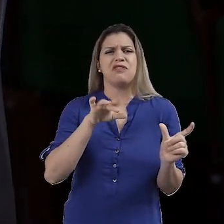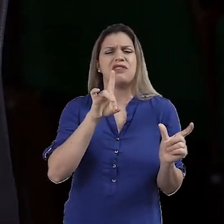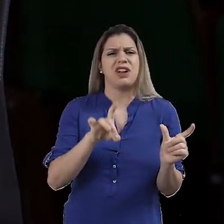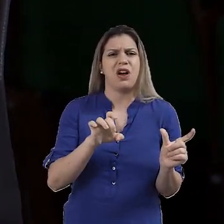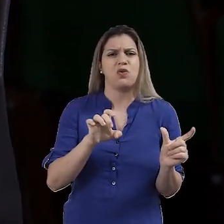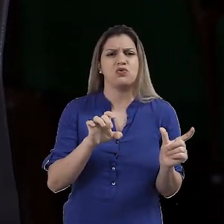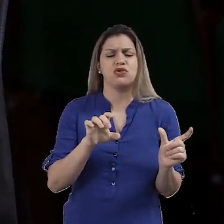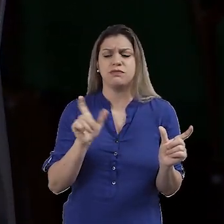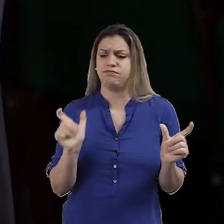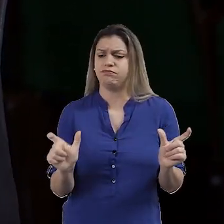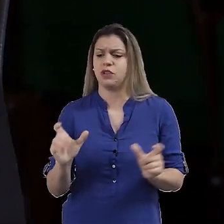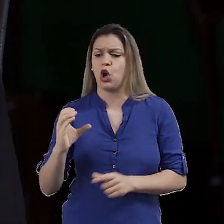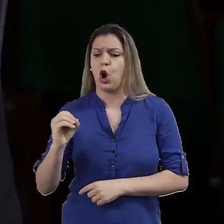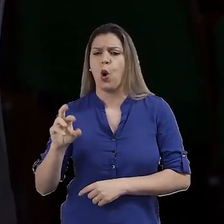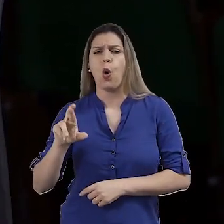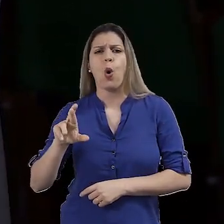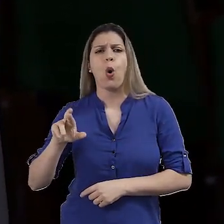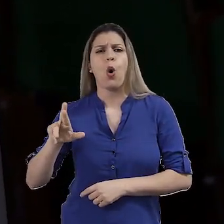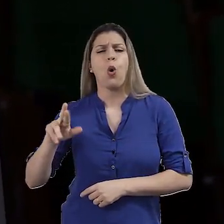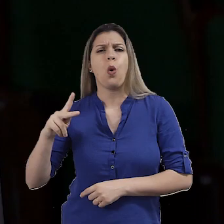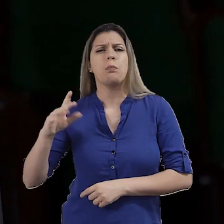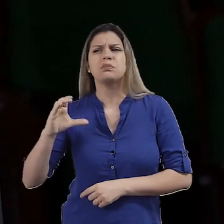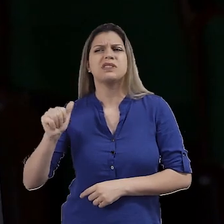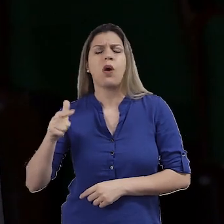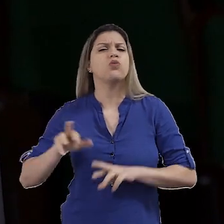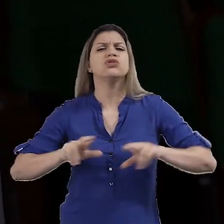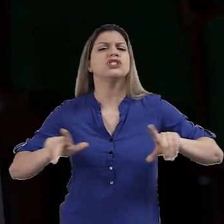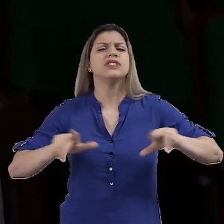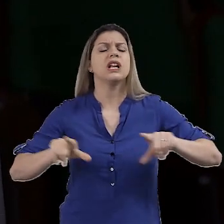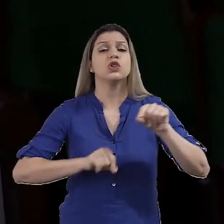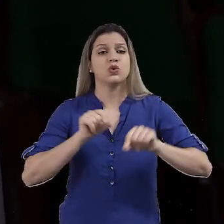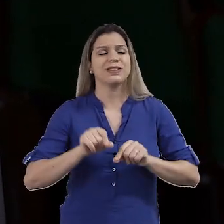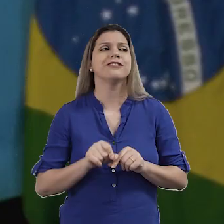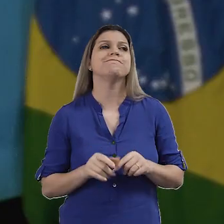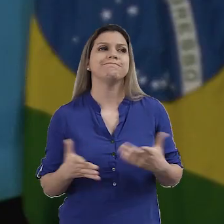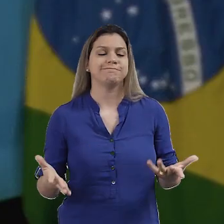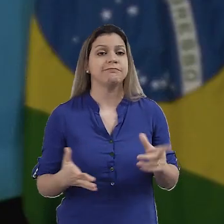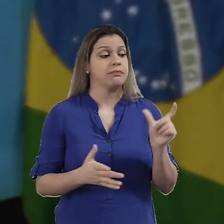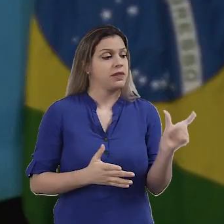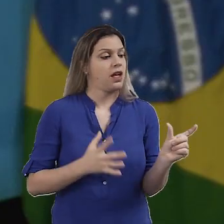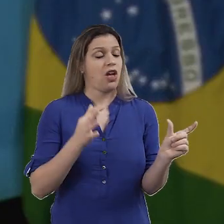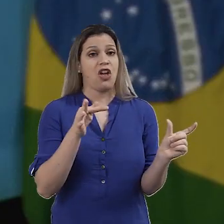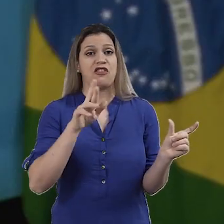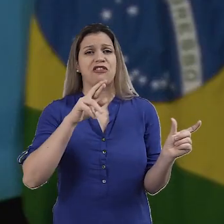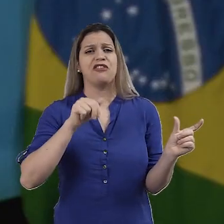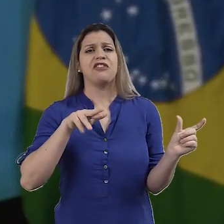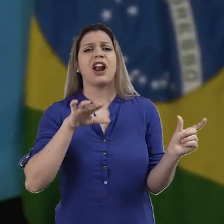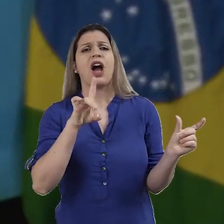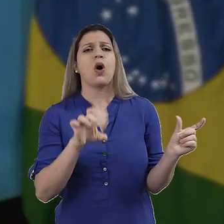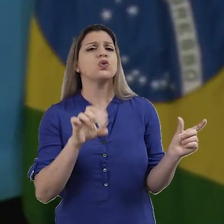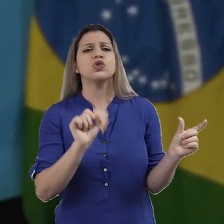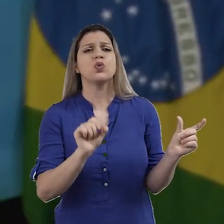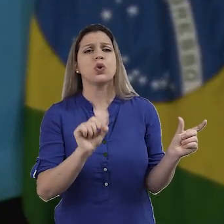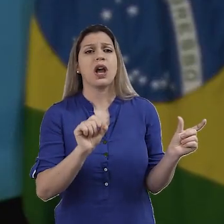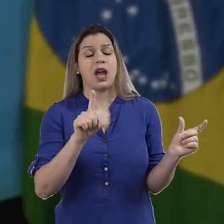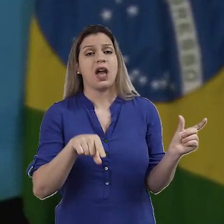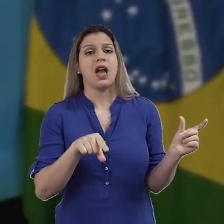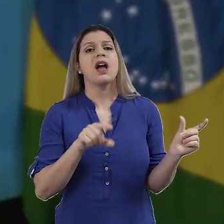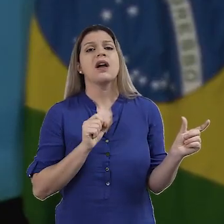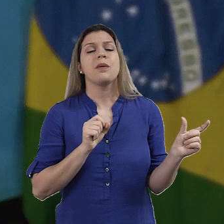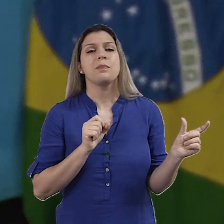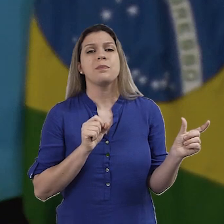corrupção, o que muitas pessoas muitas vezes confundem. Qual é a diferença entre uma e outra? Isso. A fraude está